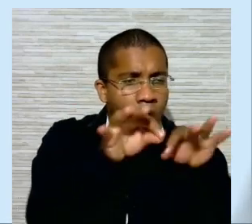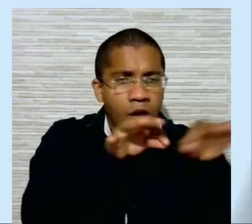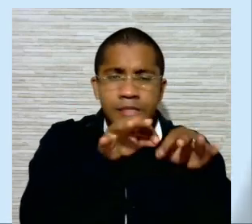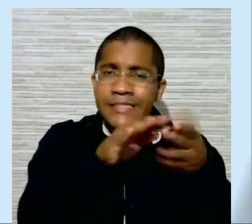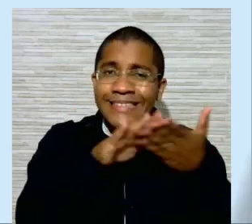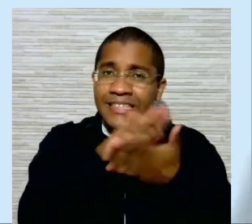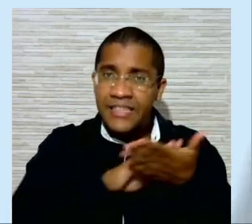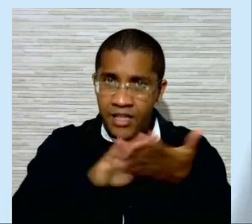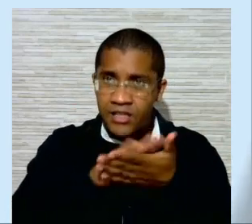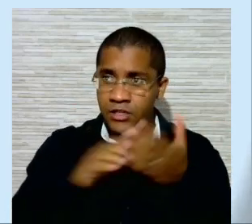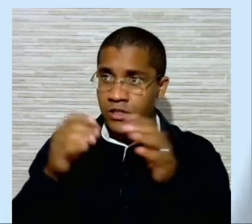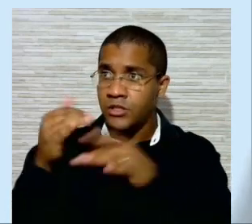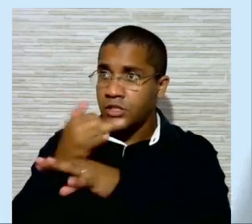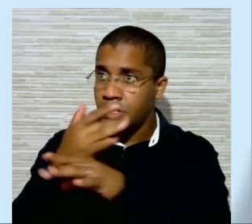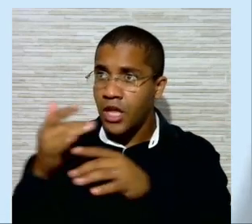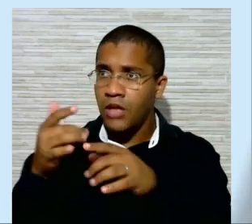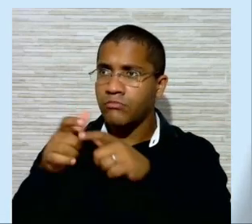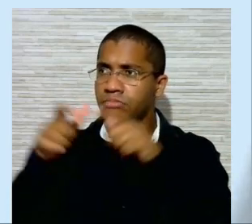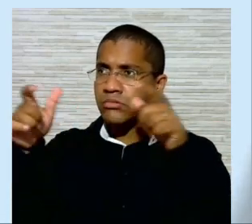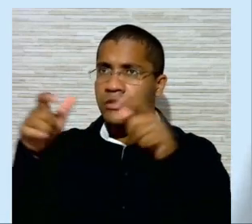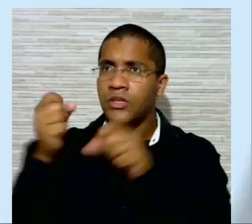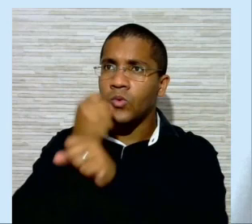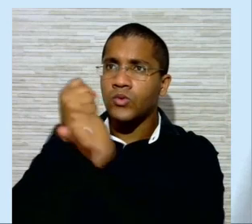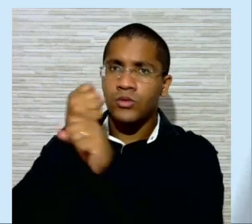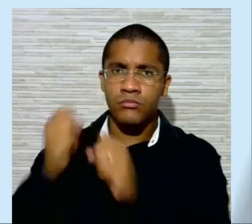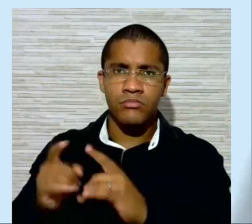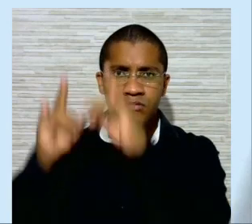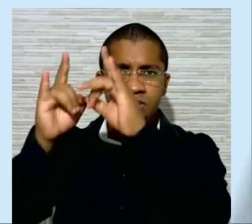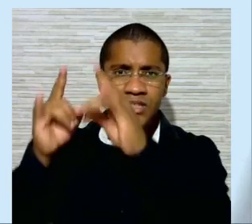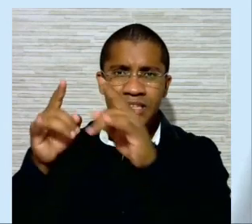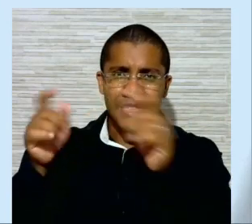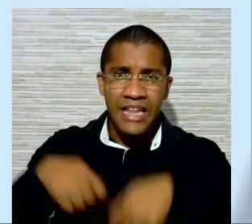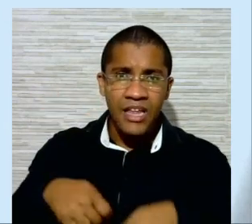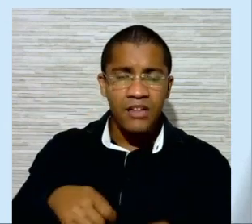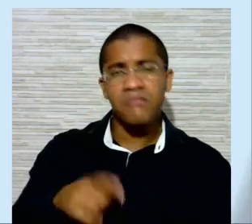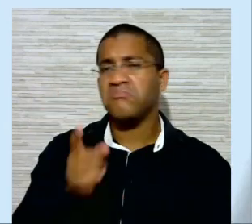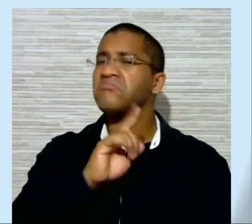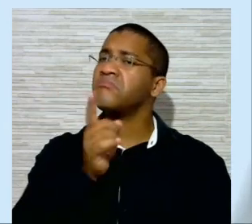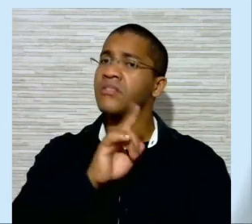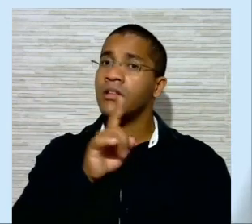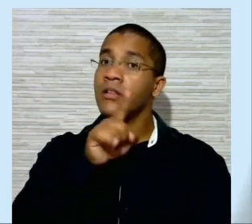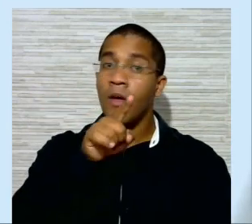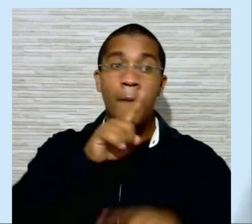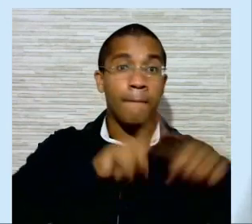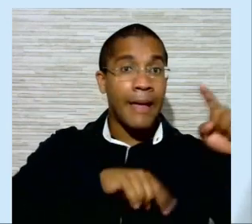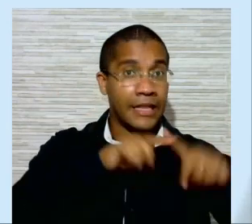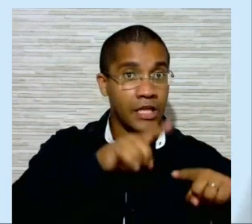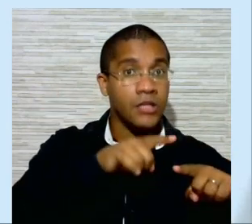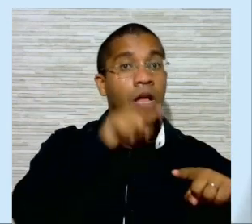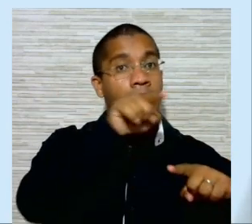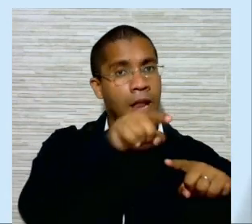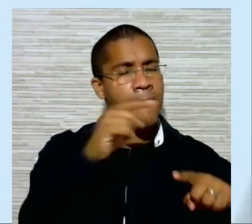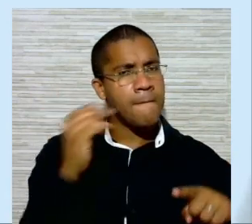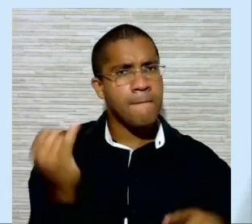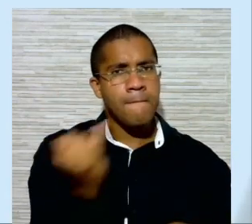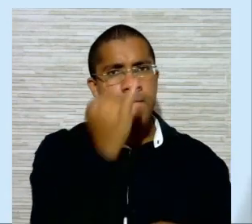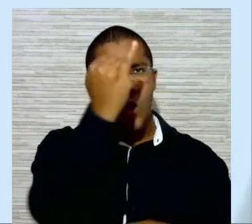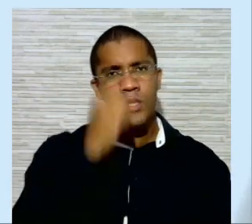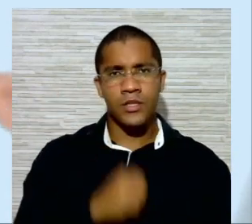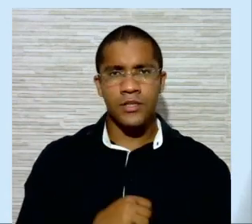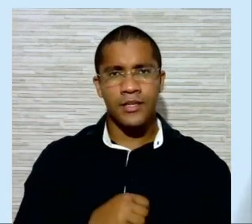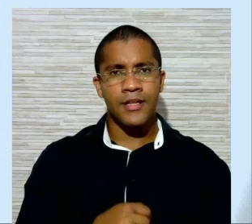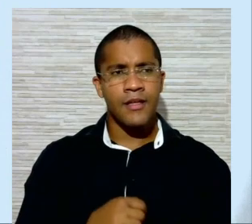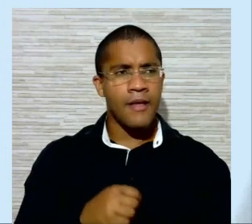a construção de qualquer cidade, qualquer automóvel, tá, gente? Então, as matérias-primas são muito importantes para o setor industrial, ok?